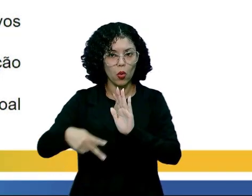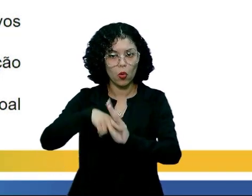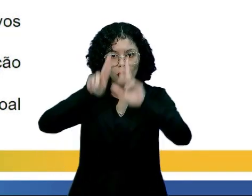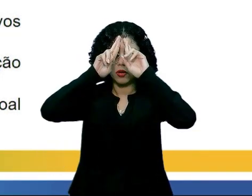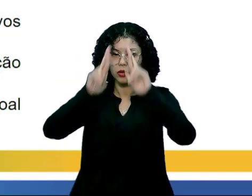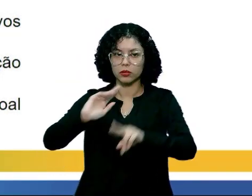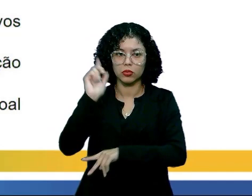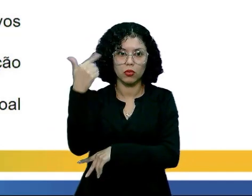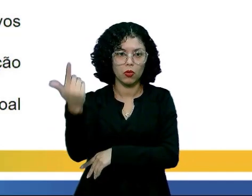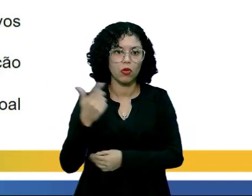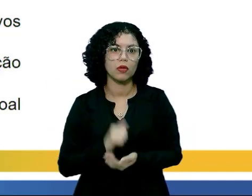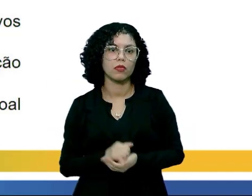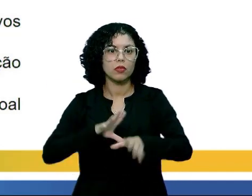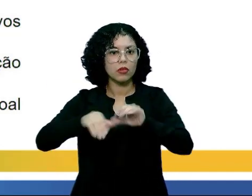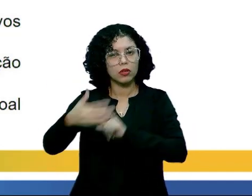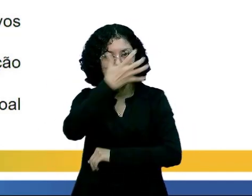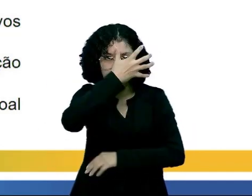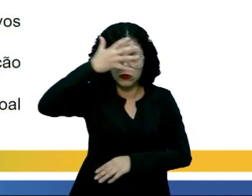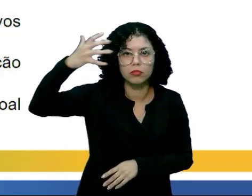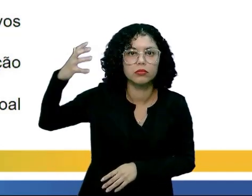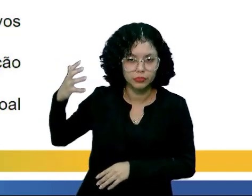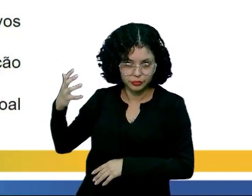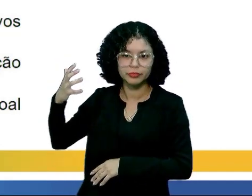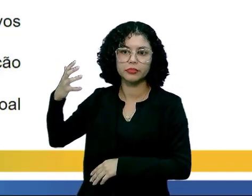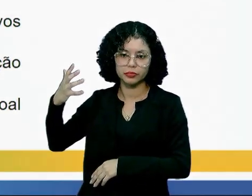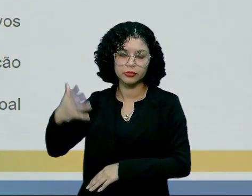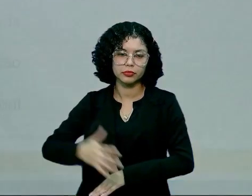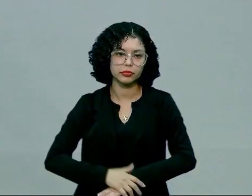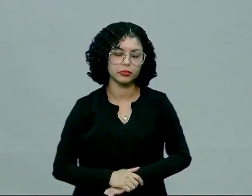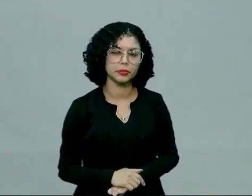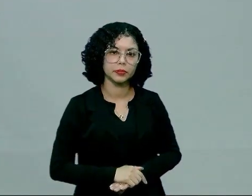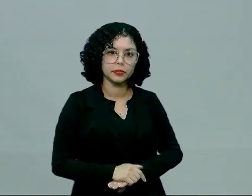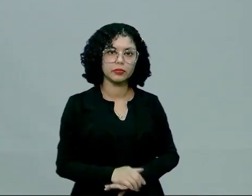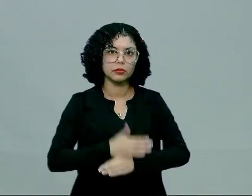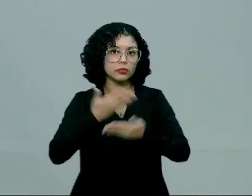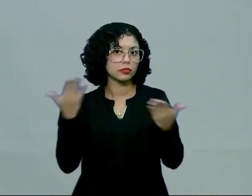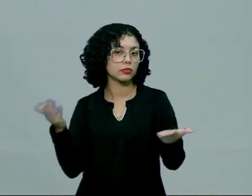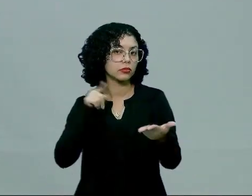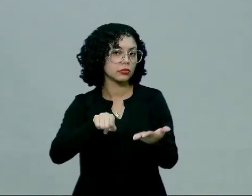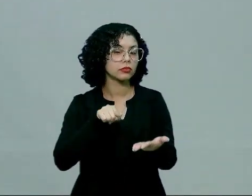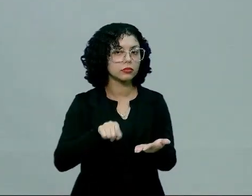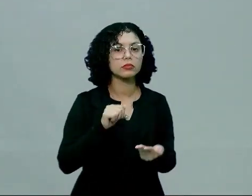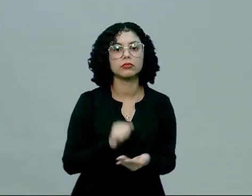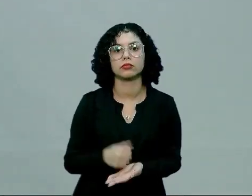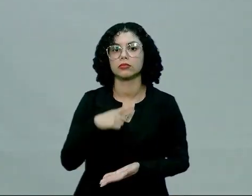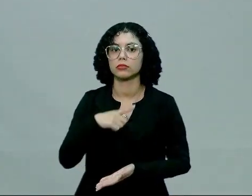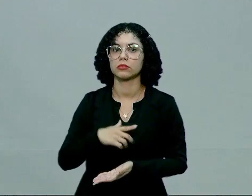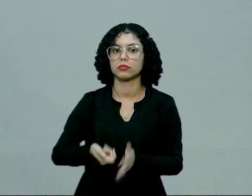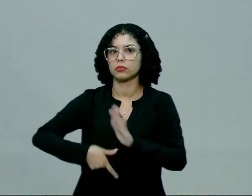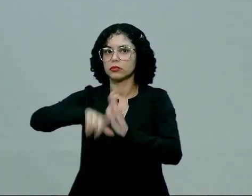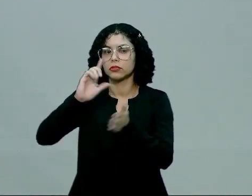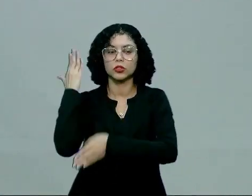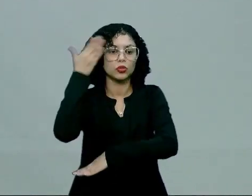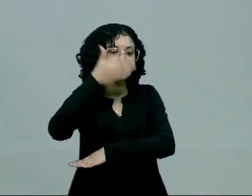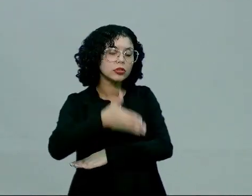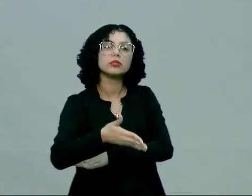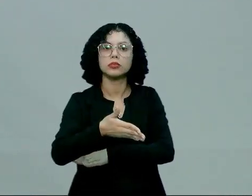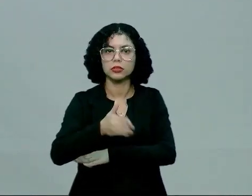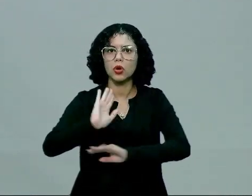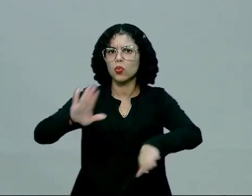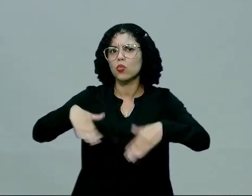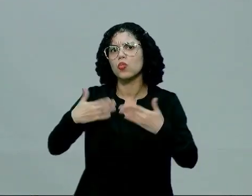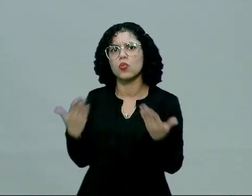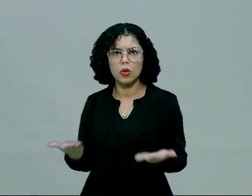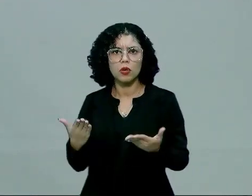aut controle respeito ao outro e a formação do seu caráter então aqui a gente tinha o direcionamento de